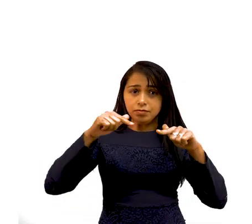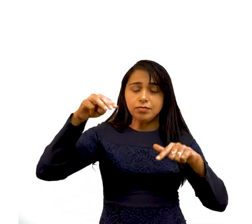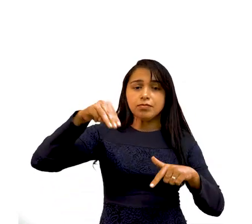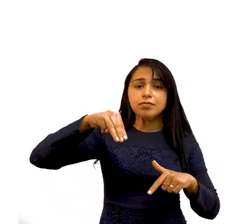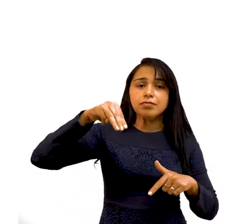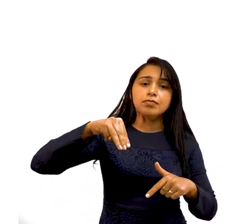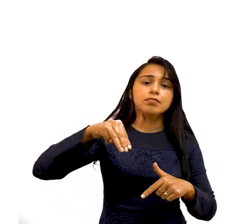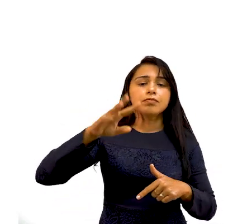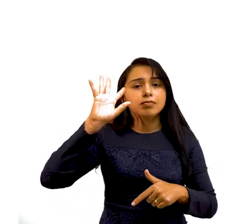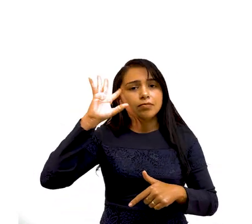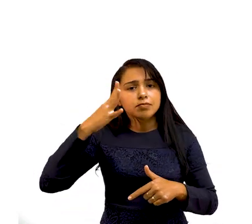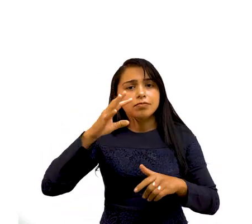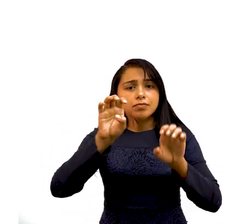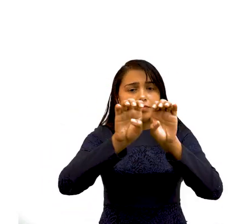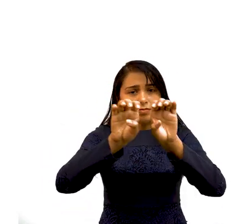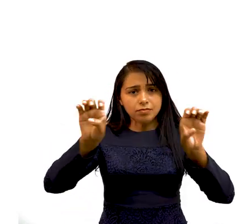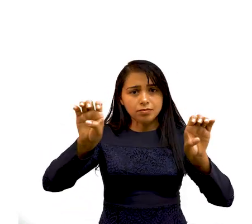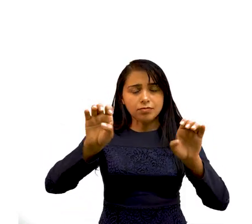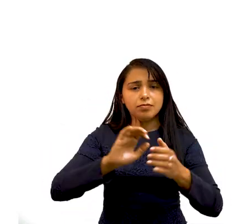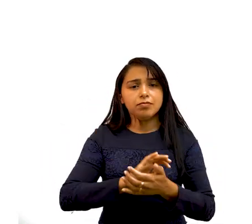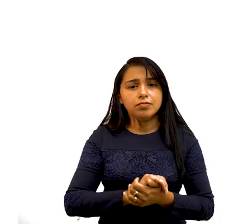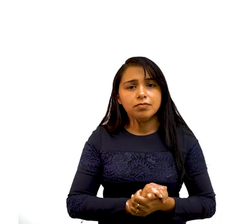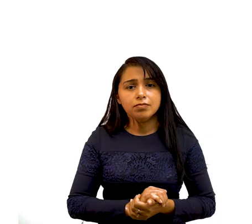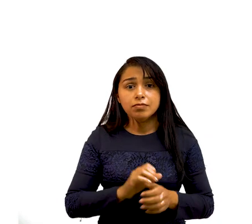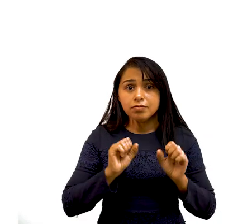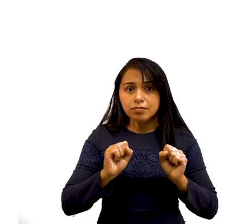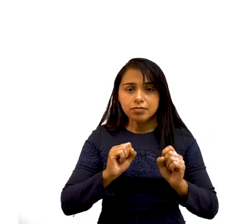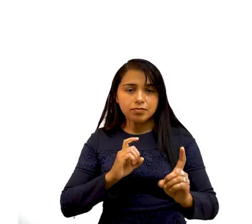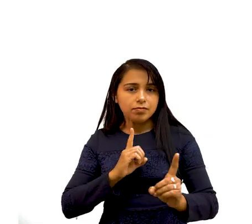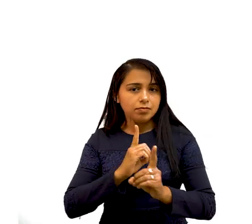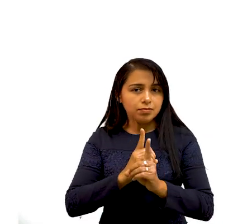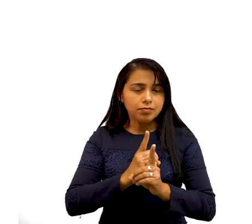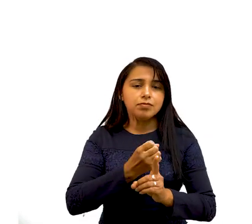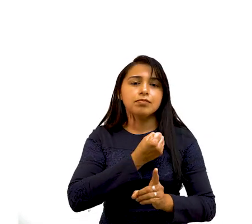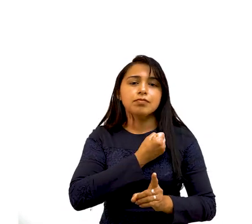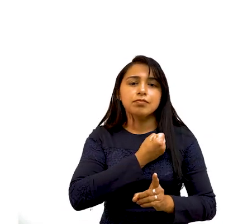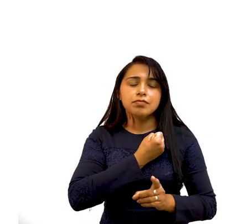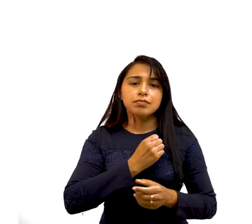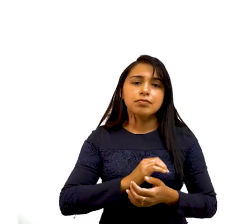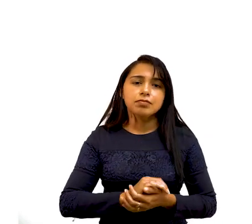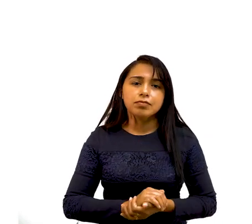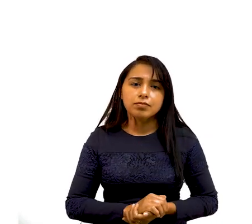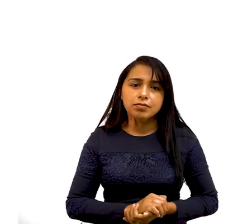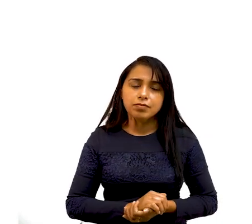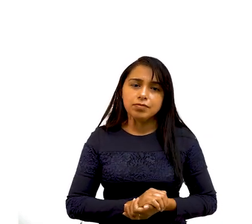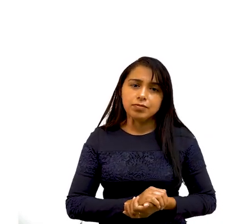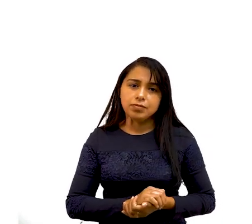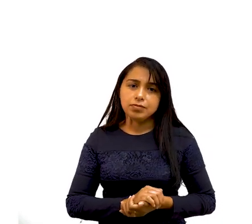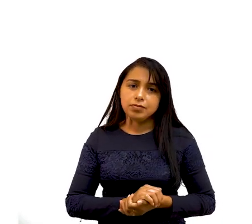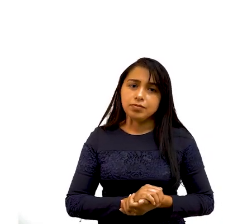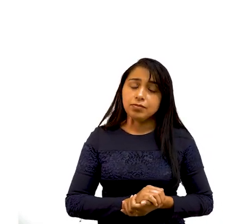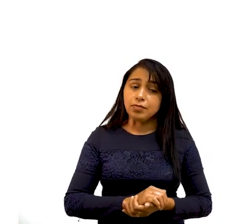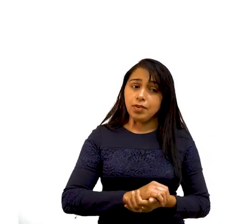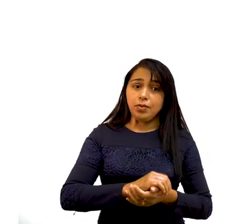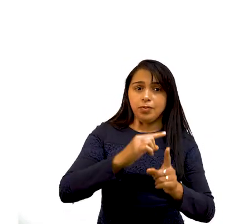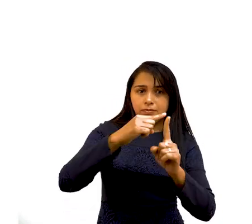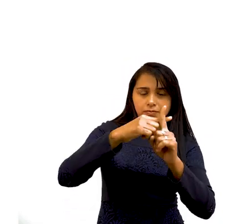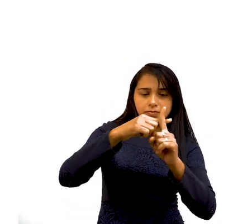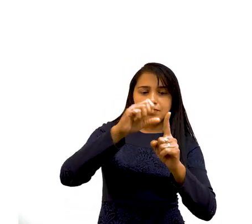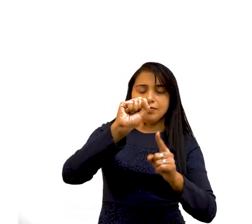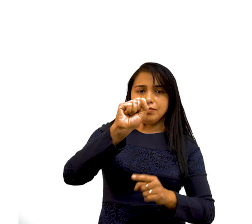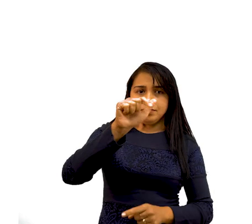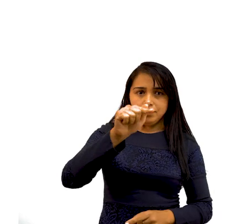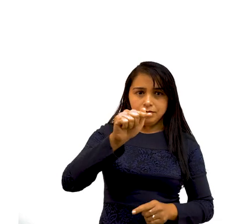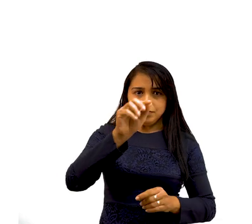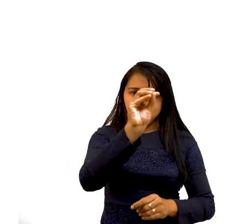linguagem matemática. E aí, resolvendo esta equação, a gente pode encontrar o número que foi pedido, né? Quem está somando